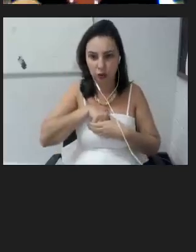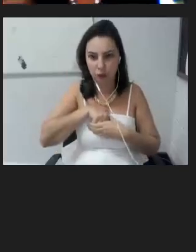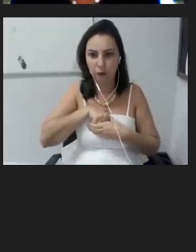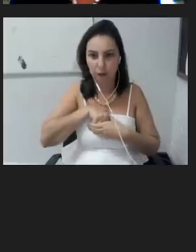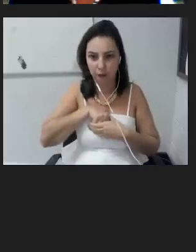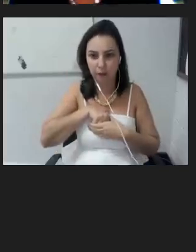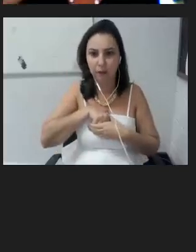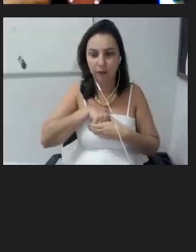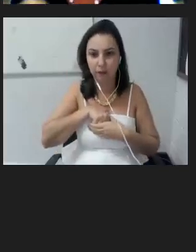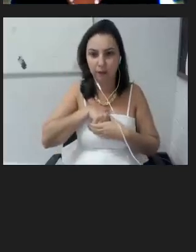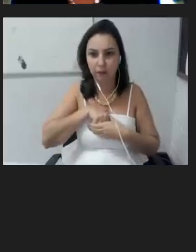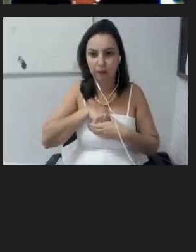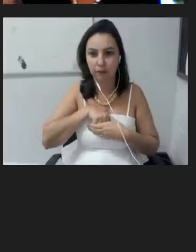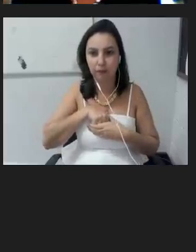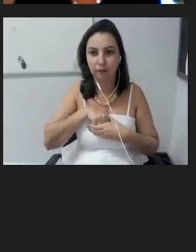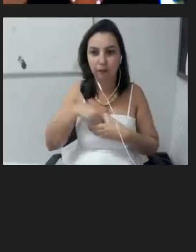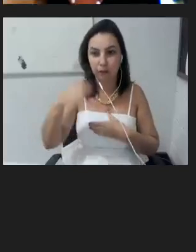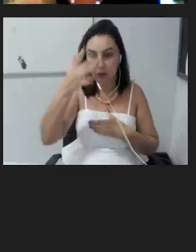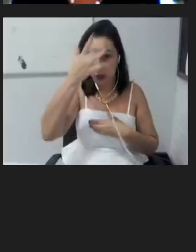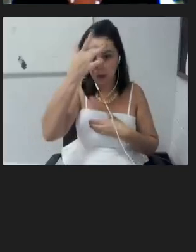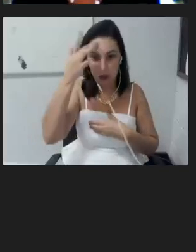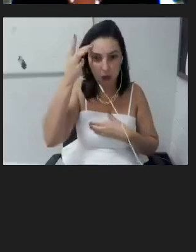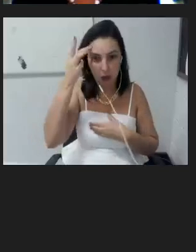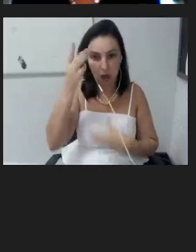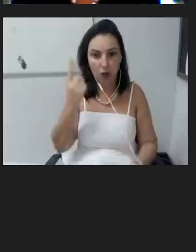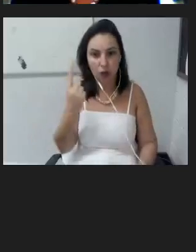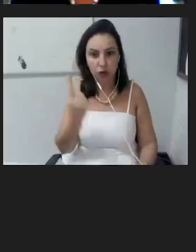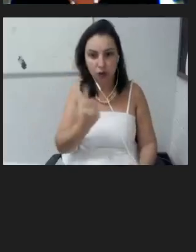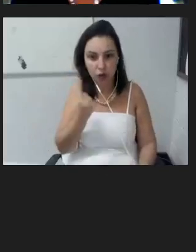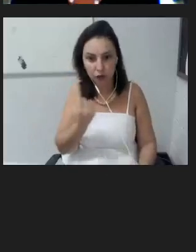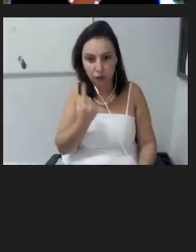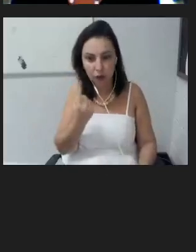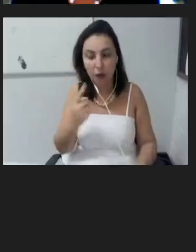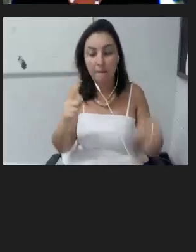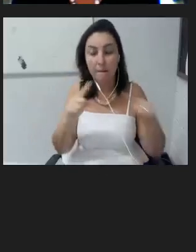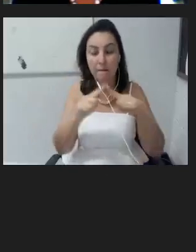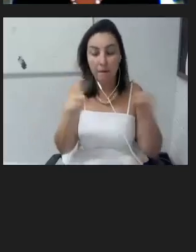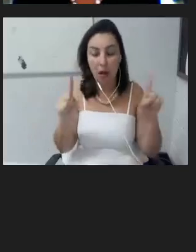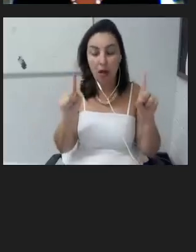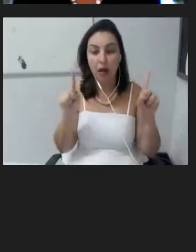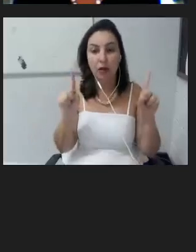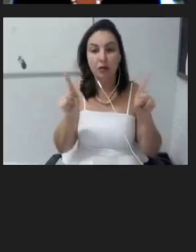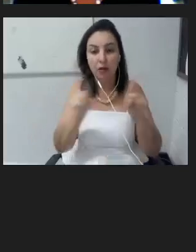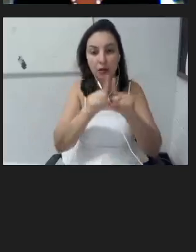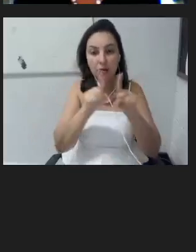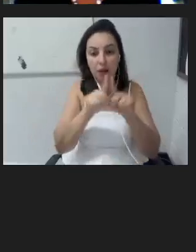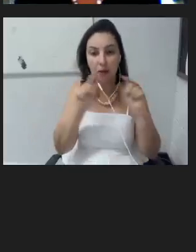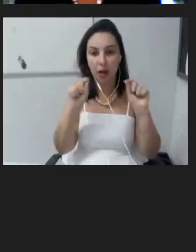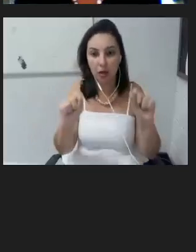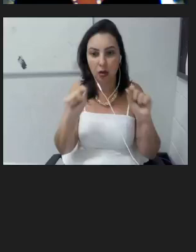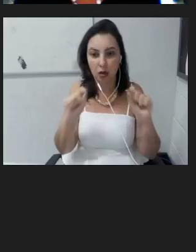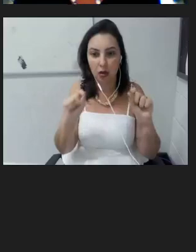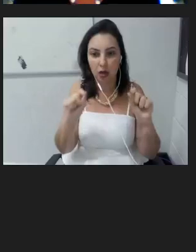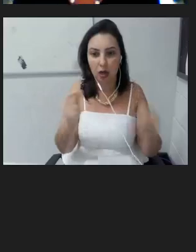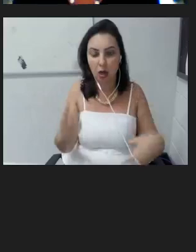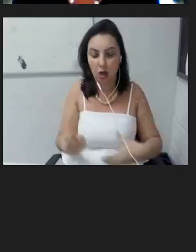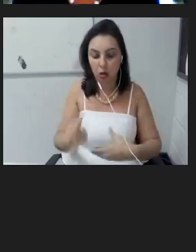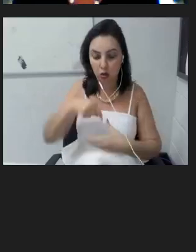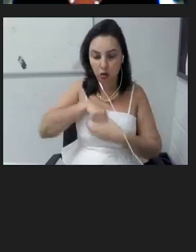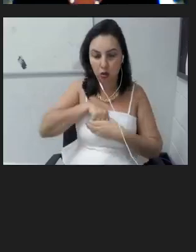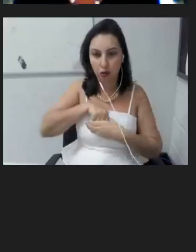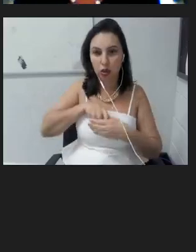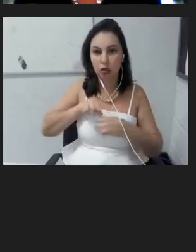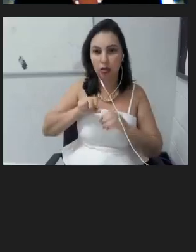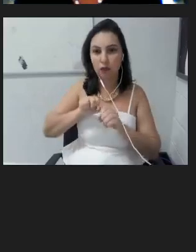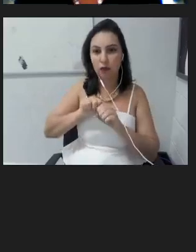caráter pessoal, individual, mas ela tem essa dimensão subjetiva, uma implicação